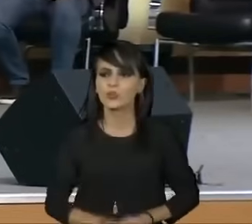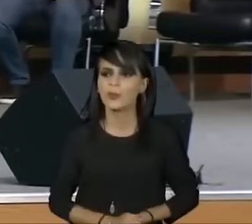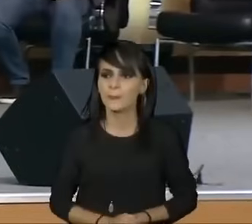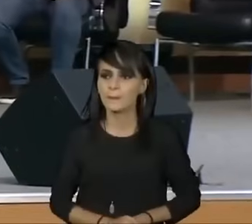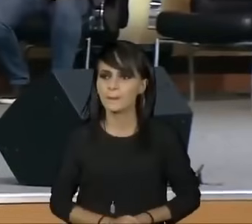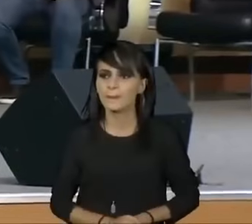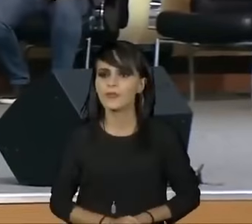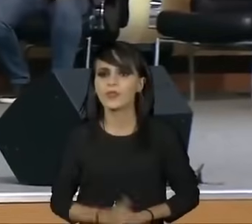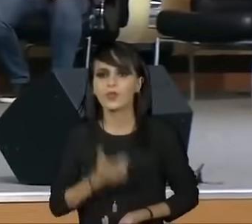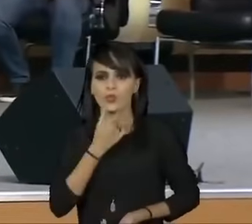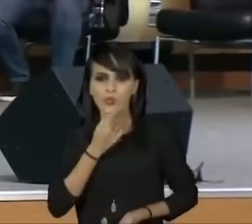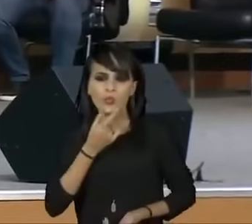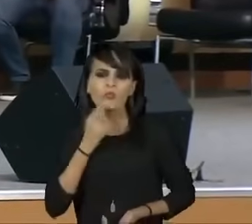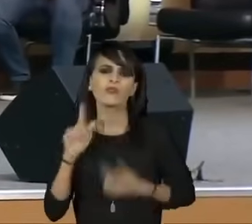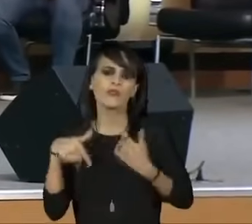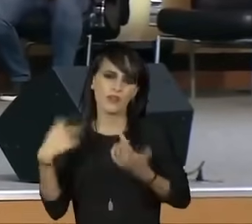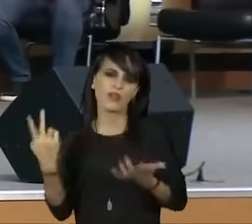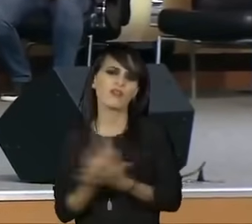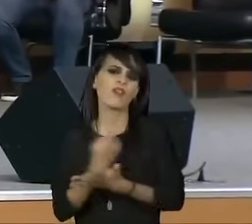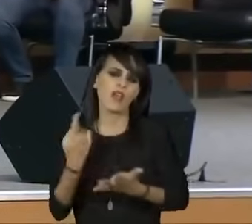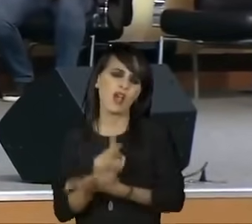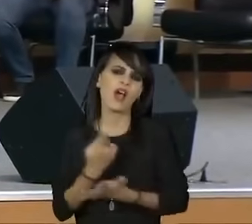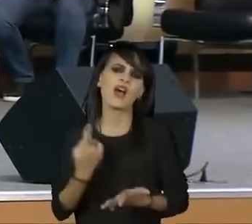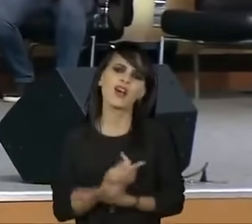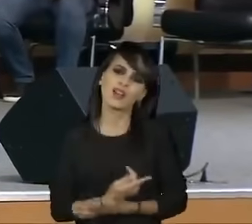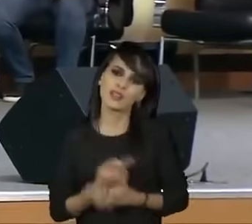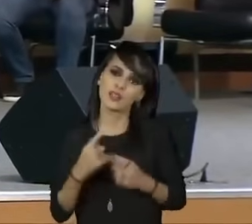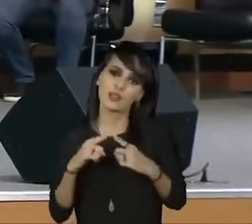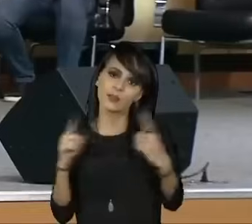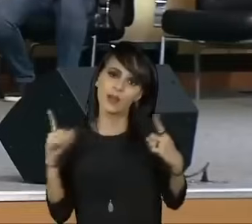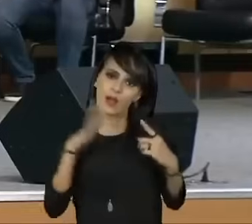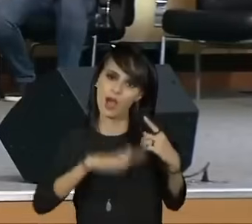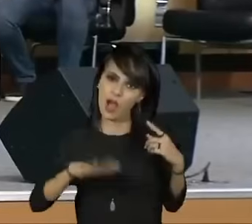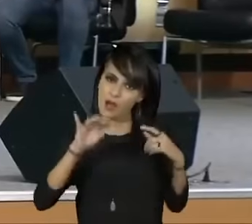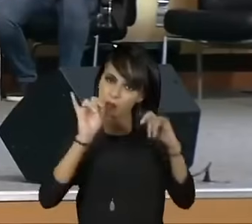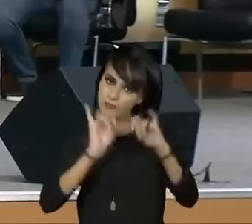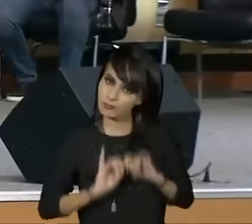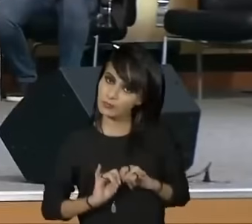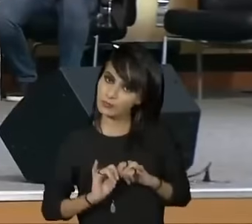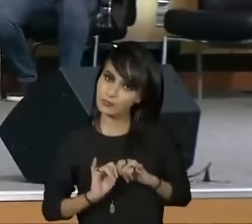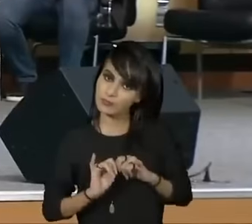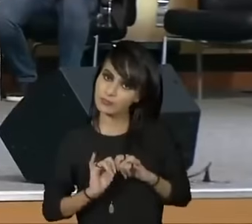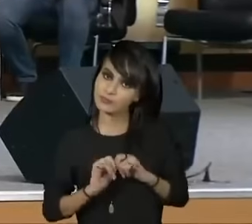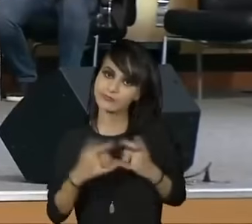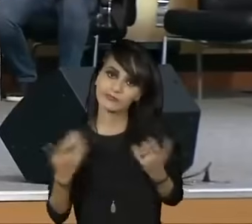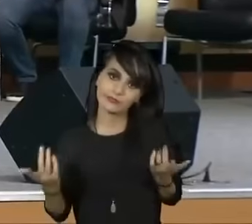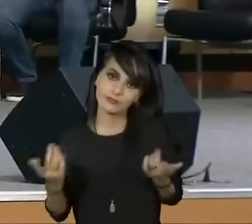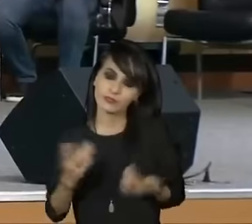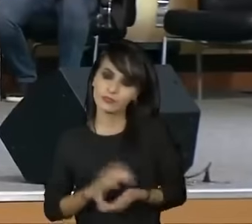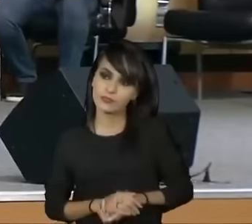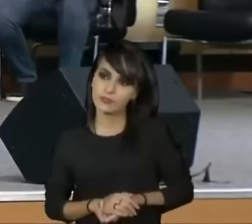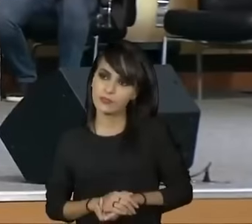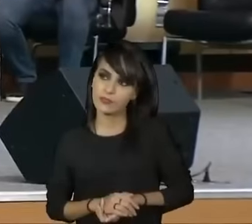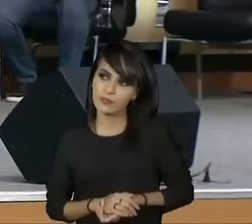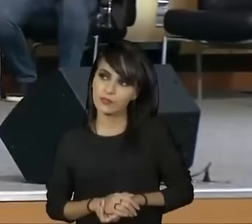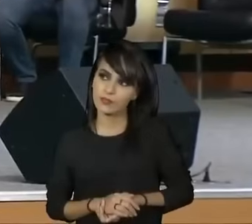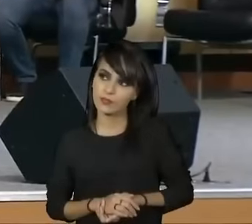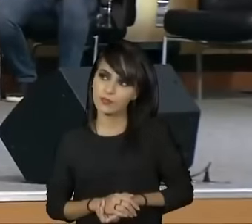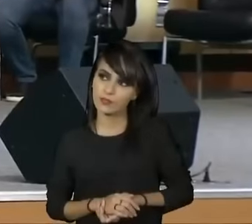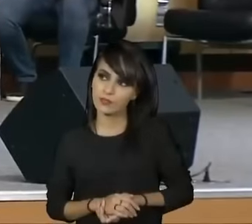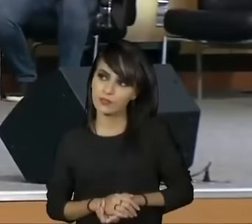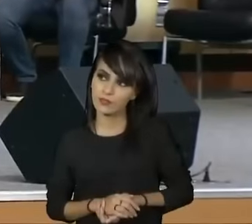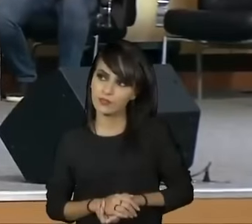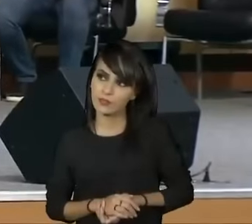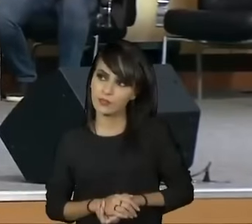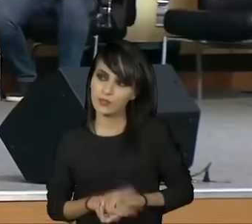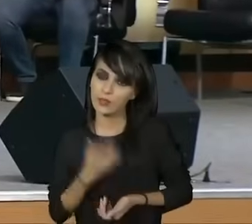homem faz muita coisa errada e não tô aqui para cobrir ninguém mas nessa área aí a irmã tá olhando pro marido e dois lados que